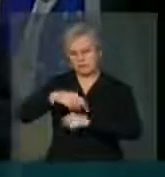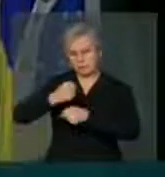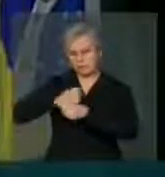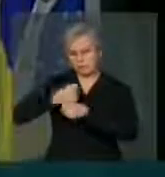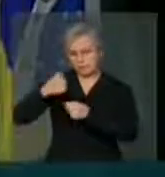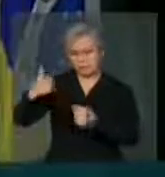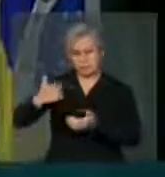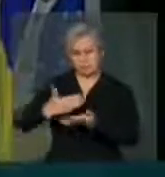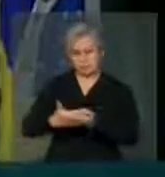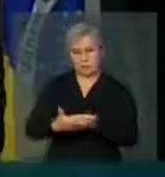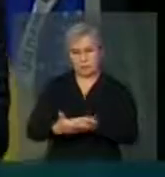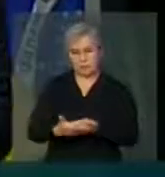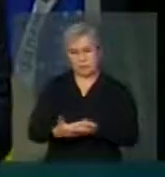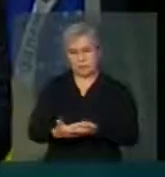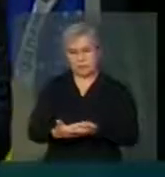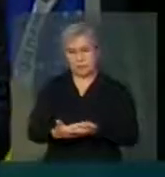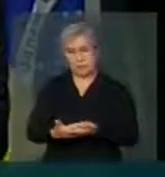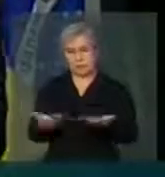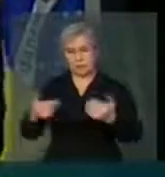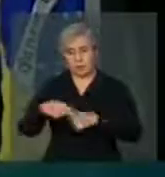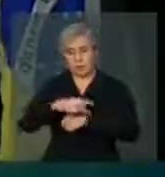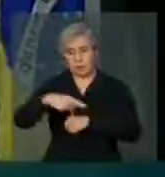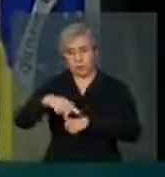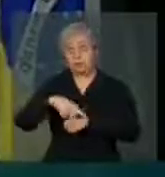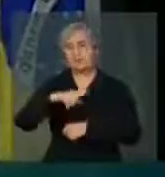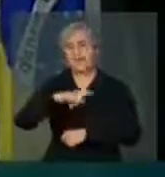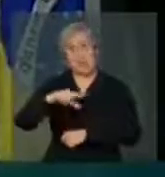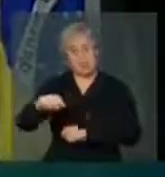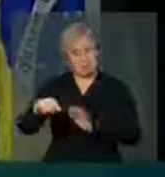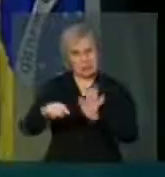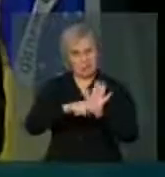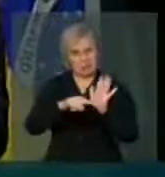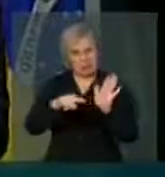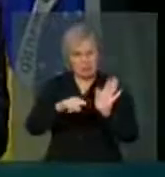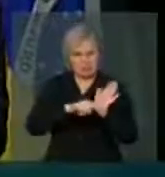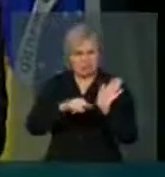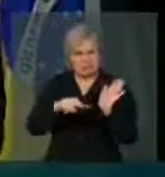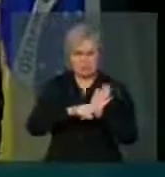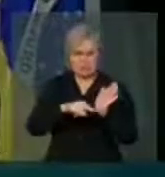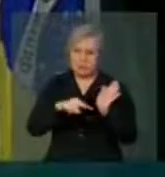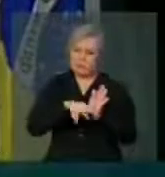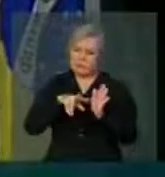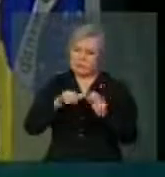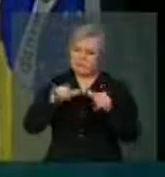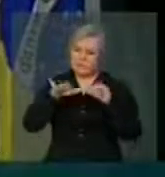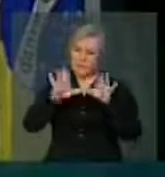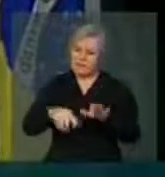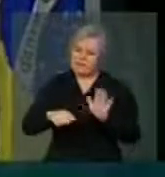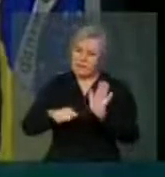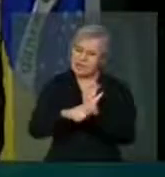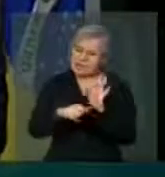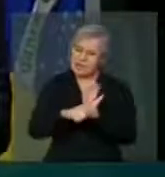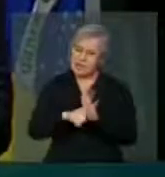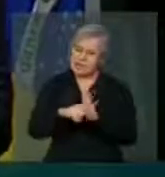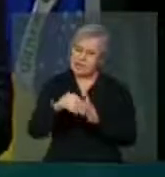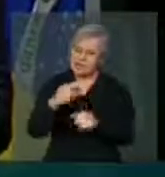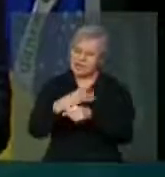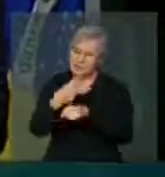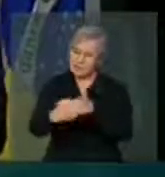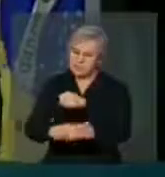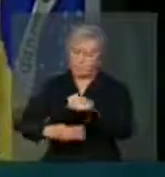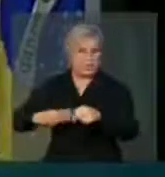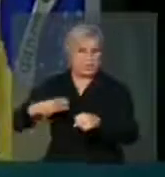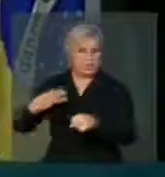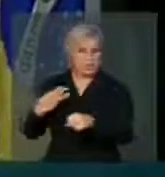país está negativo e deve ficar assim por pelo menos 3 anos consecutivos, um